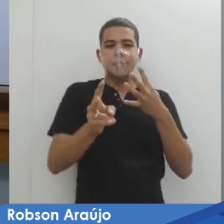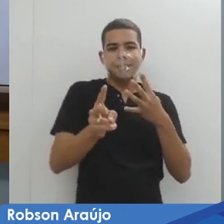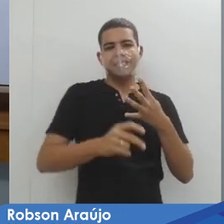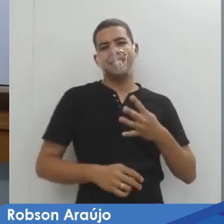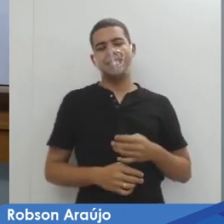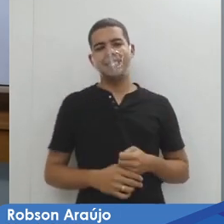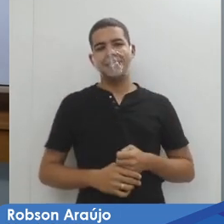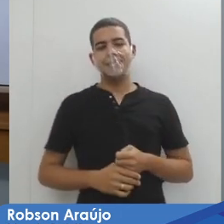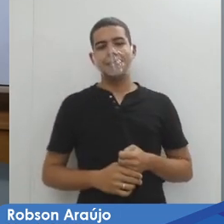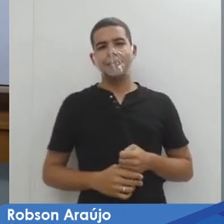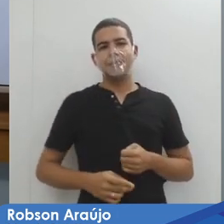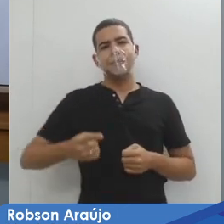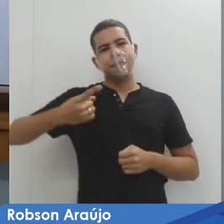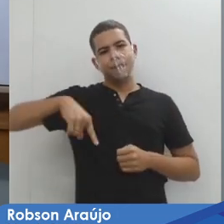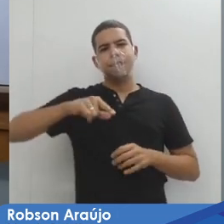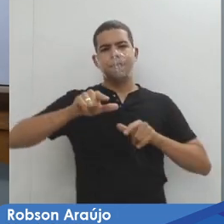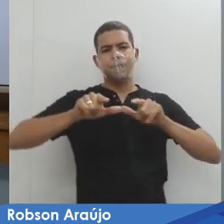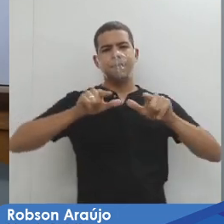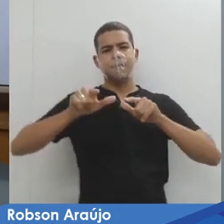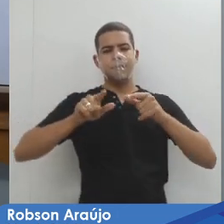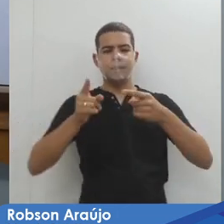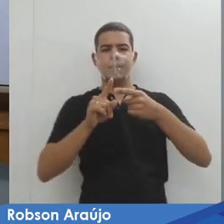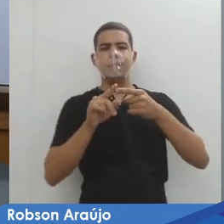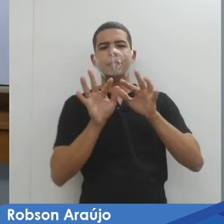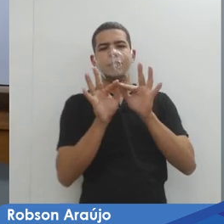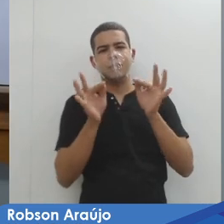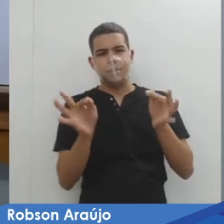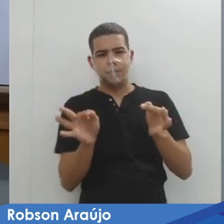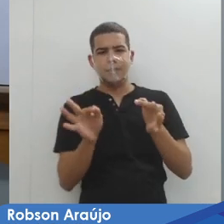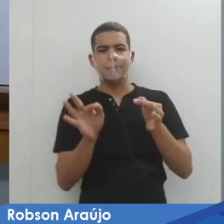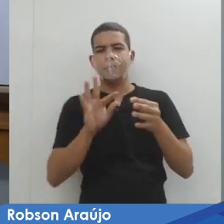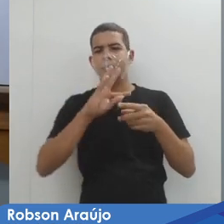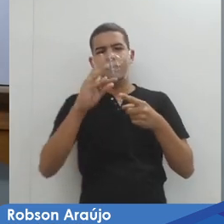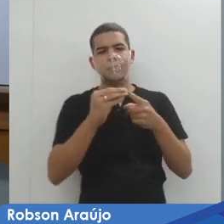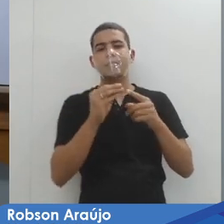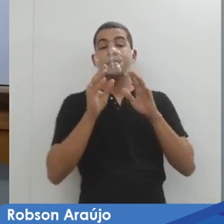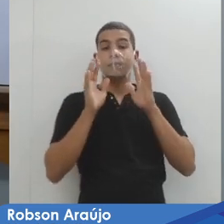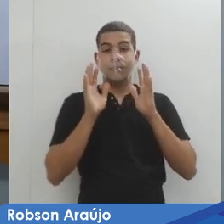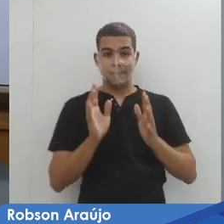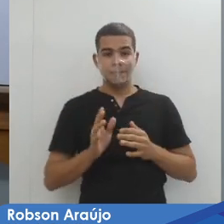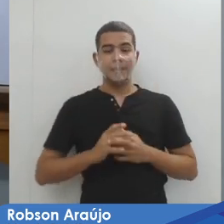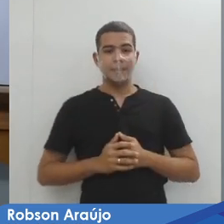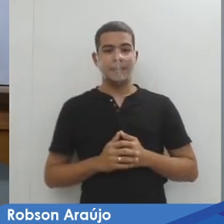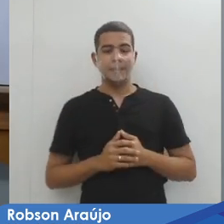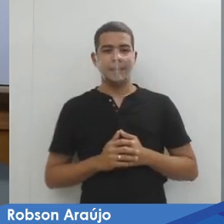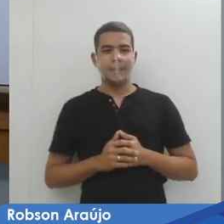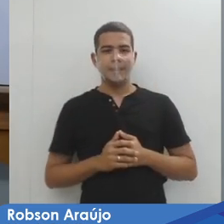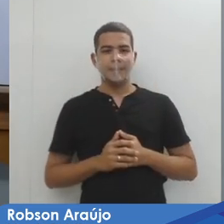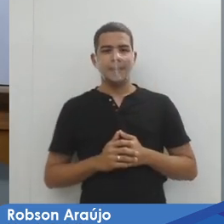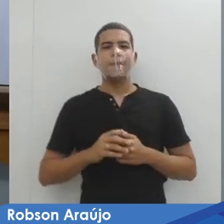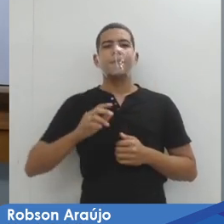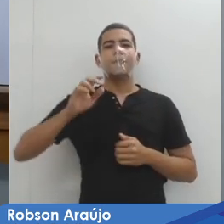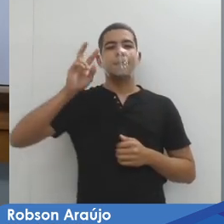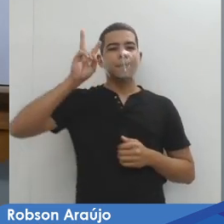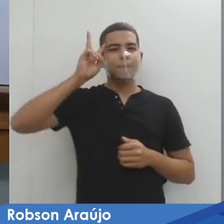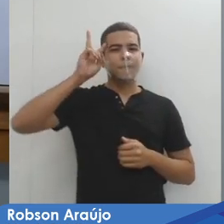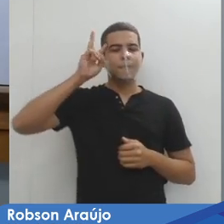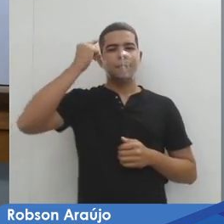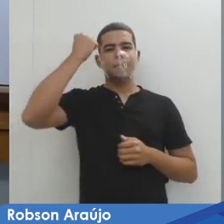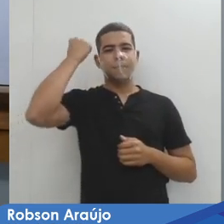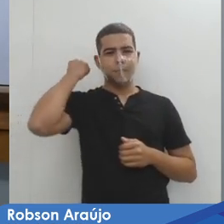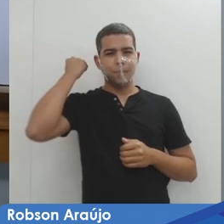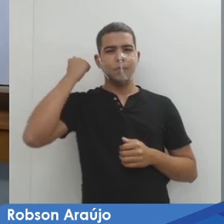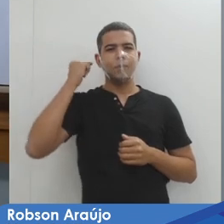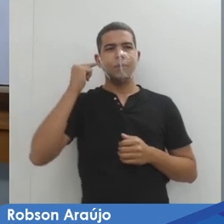A gente já trabalhou todos os tempos verbais simples, o Simple Present, o Simple Past e o Simple Future. E aí na segunda-feira dessa semana a gente